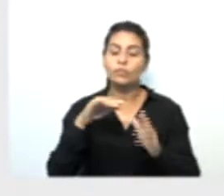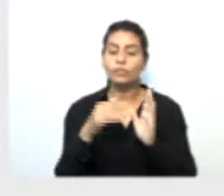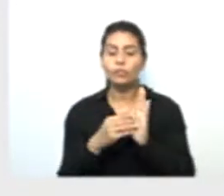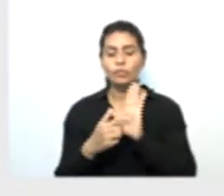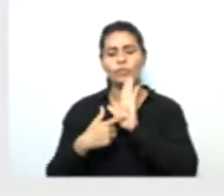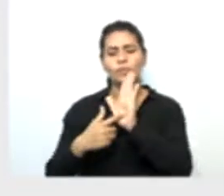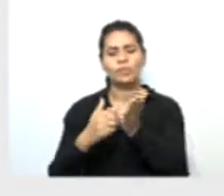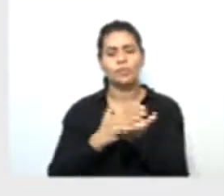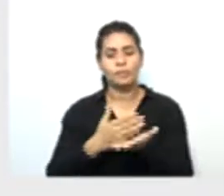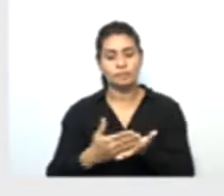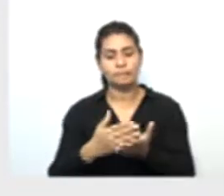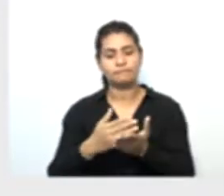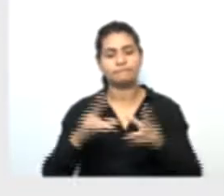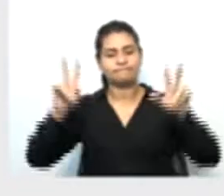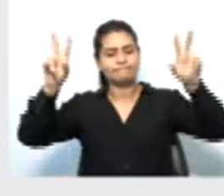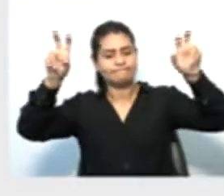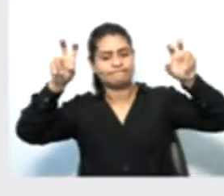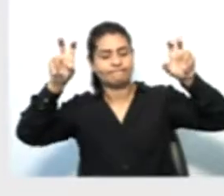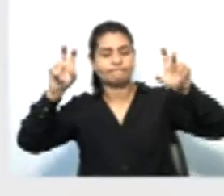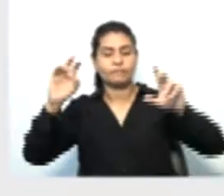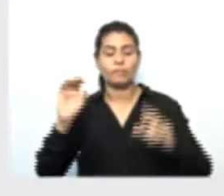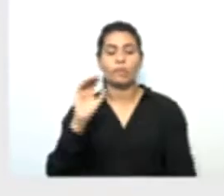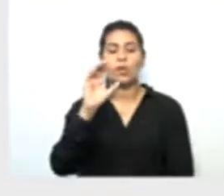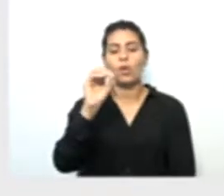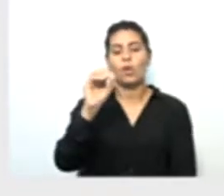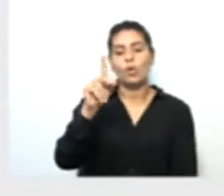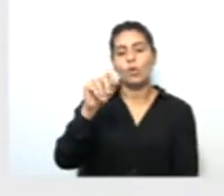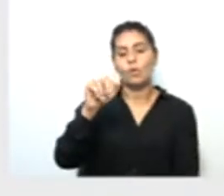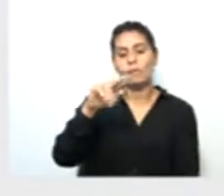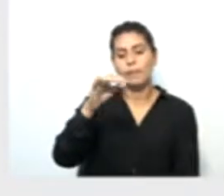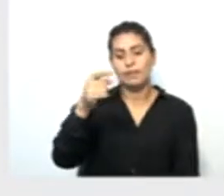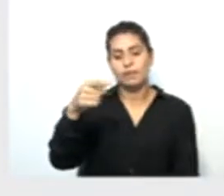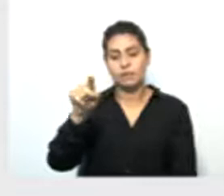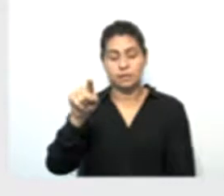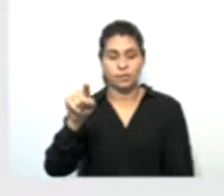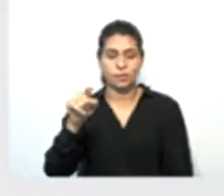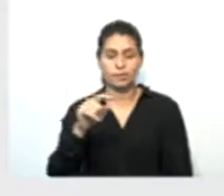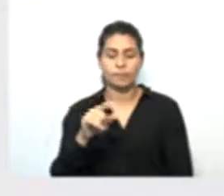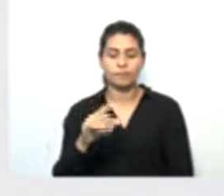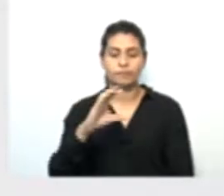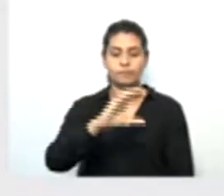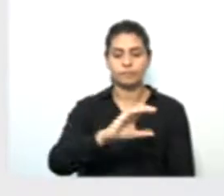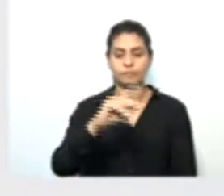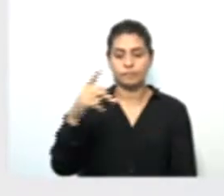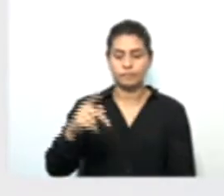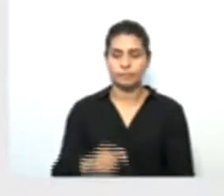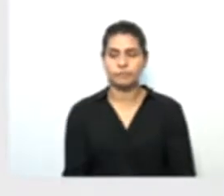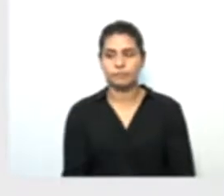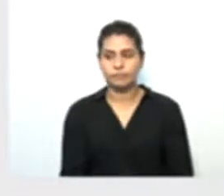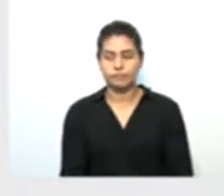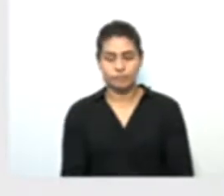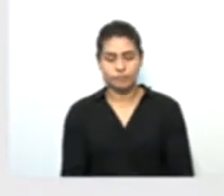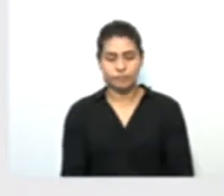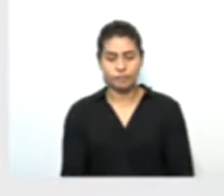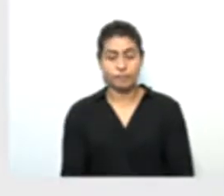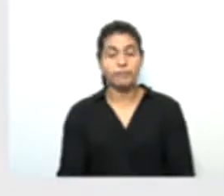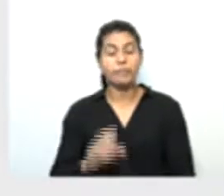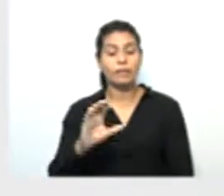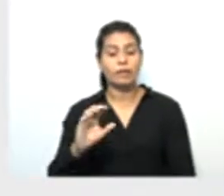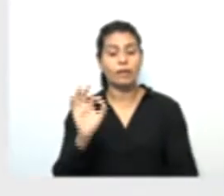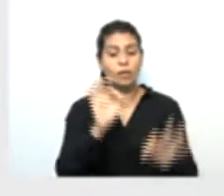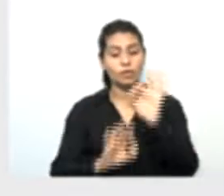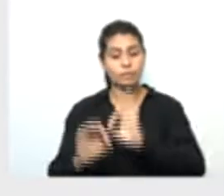do conteúdo foi falando de operações de cooperativas. Então vamos. Nas